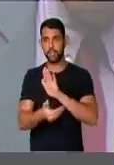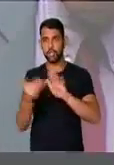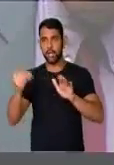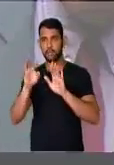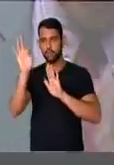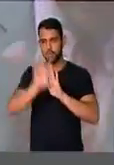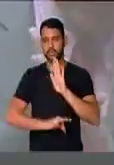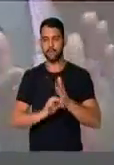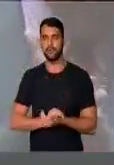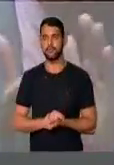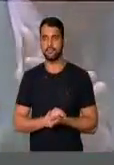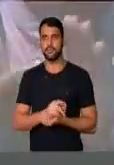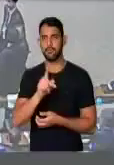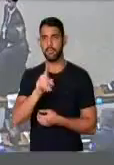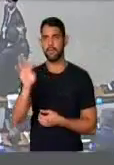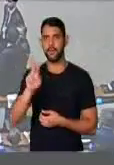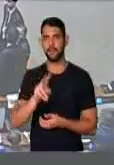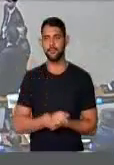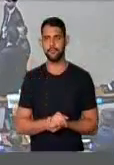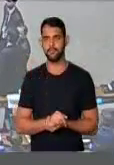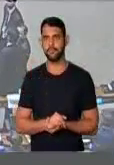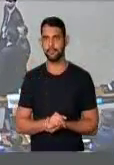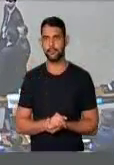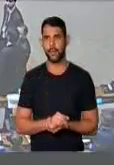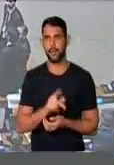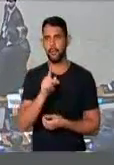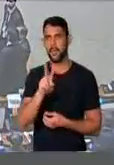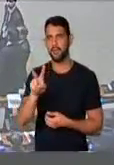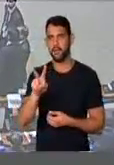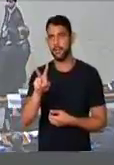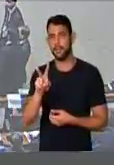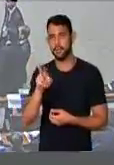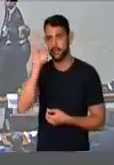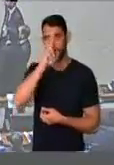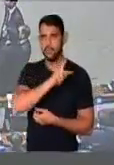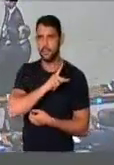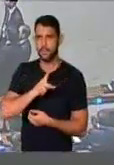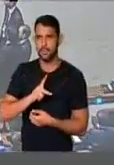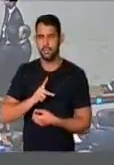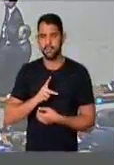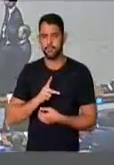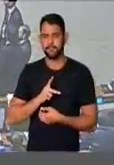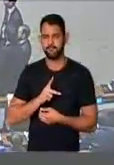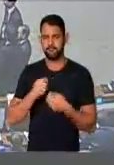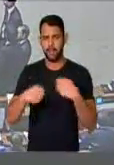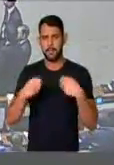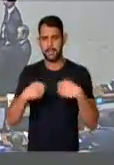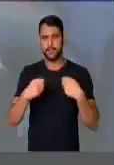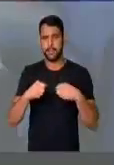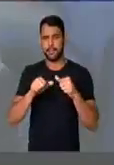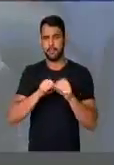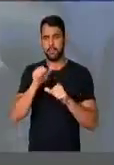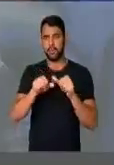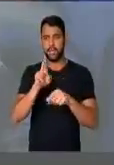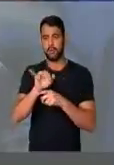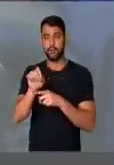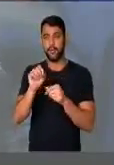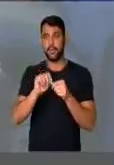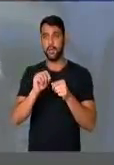retirada do texto. PV. Senhor presidente, é preciso sair das rodovias e tratar